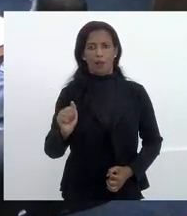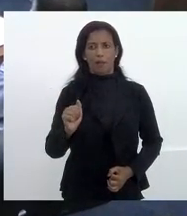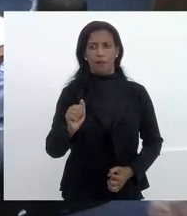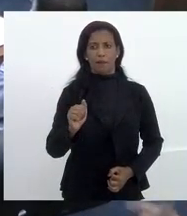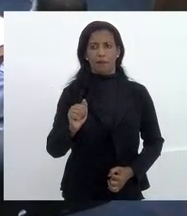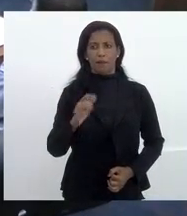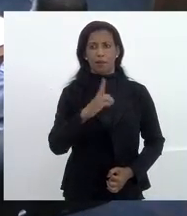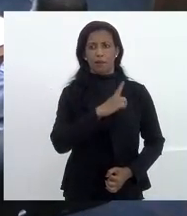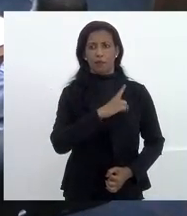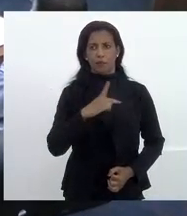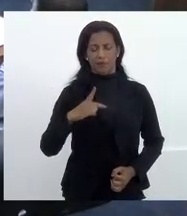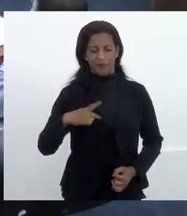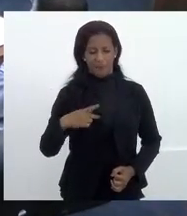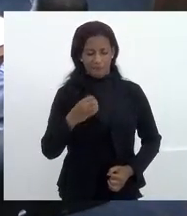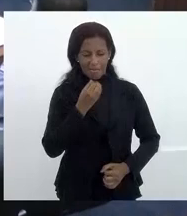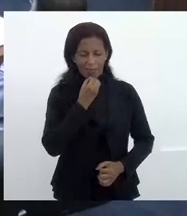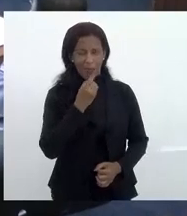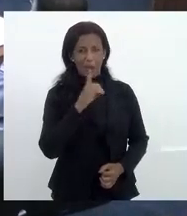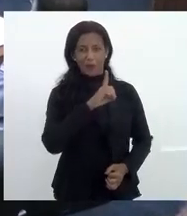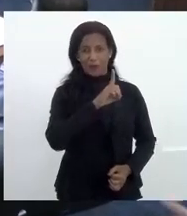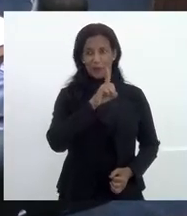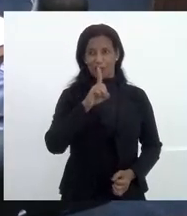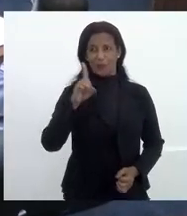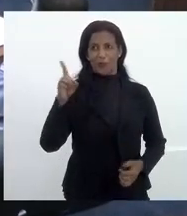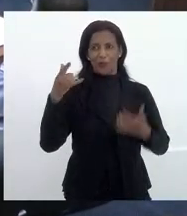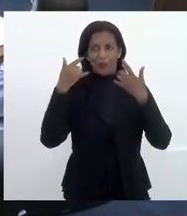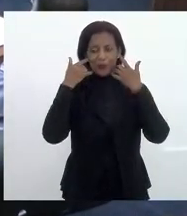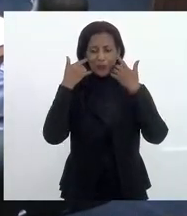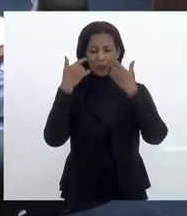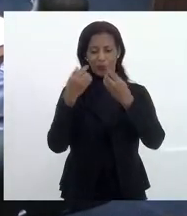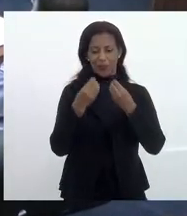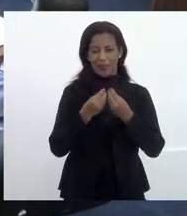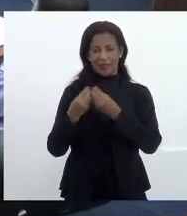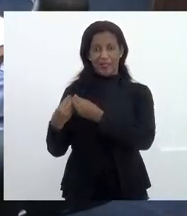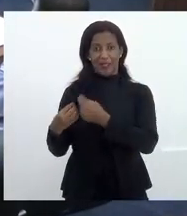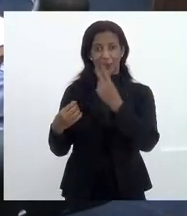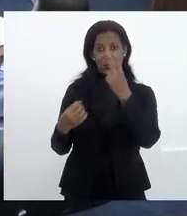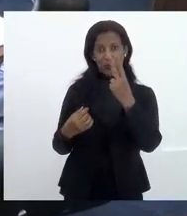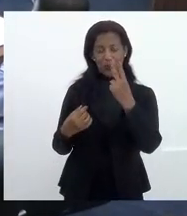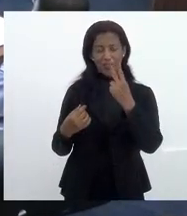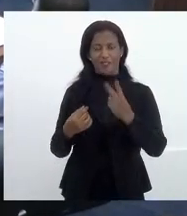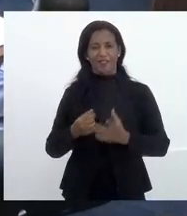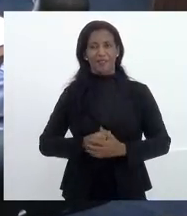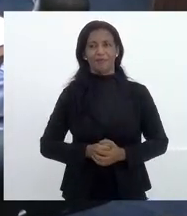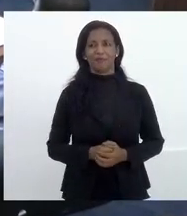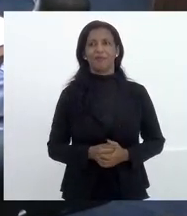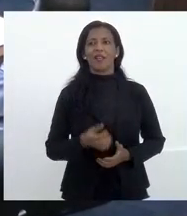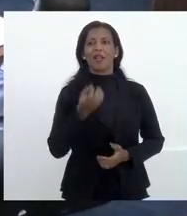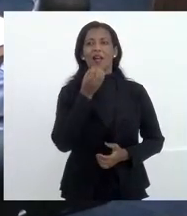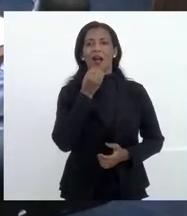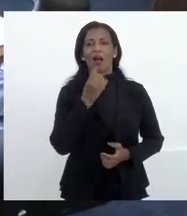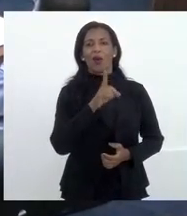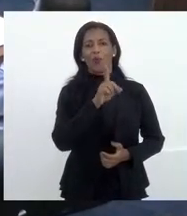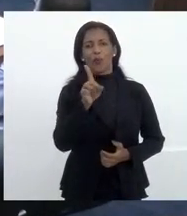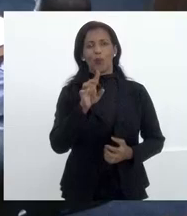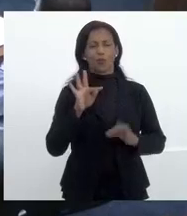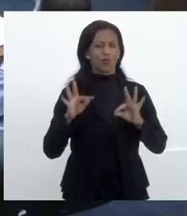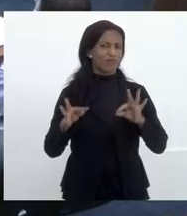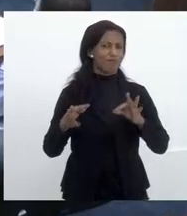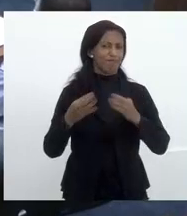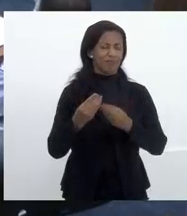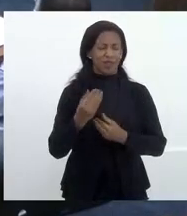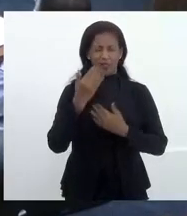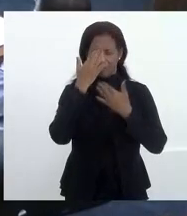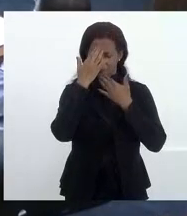dia bom dia aí você será uma das máscaras que realmente com duas é bom dia a todos e todos eu